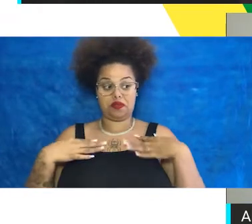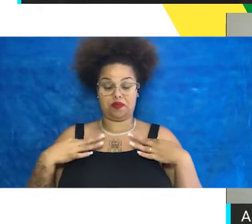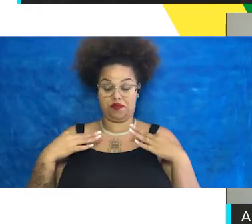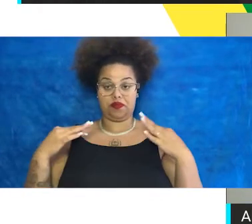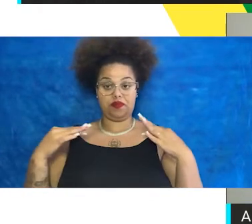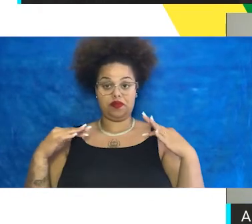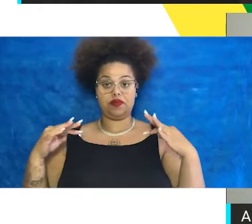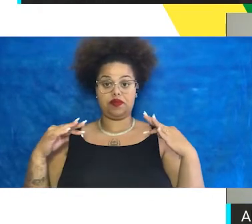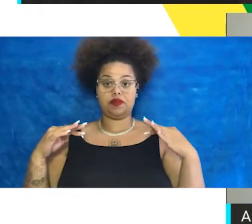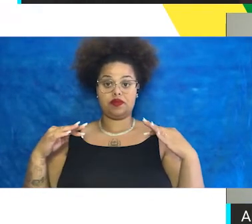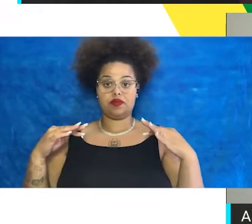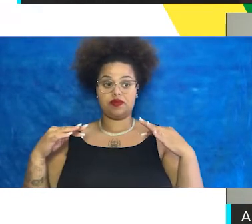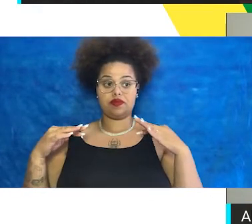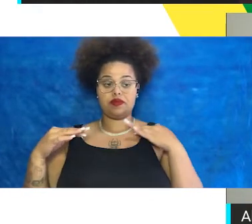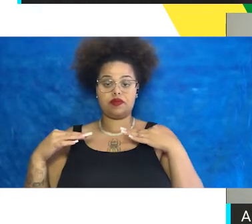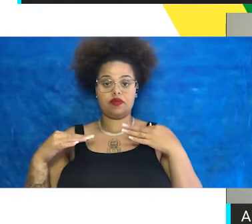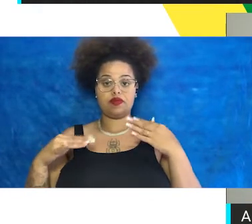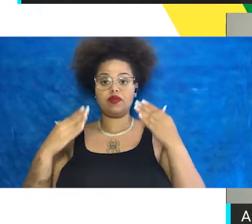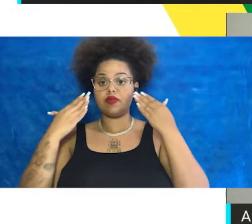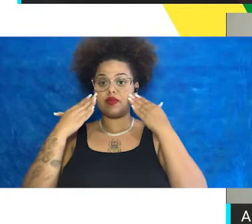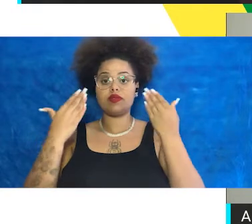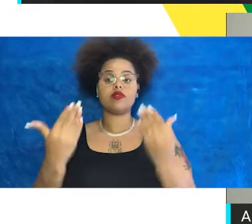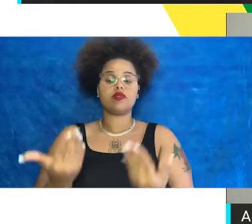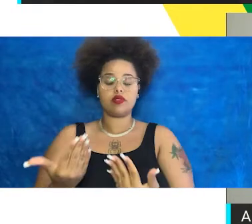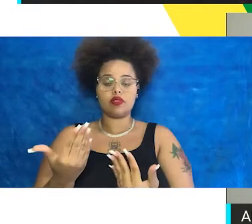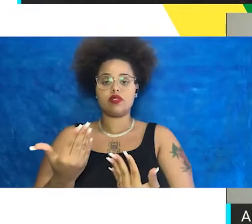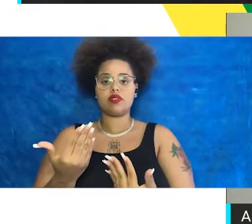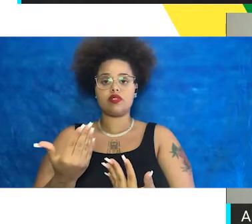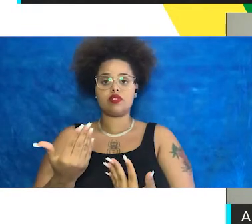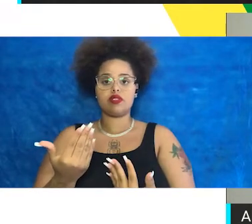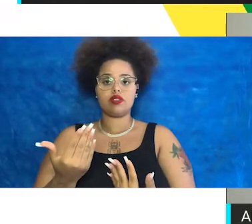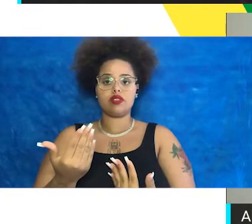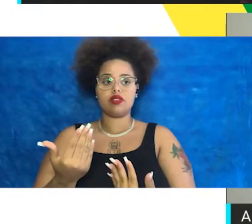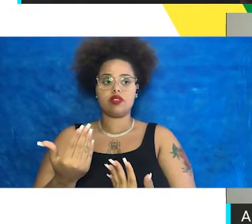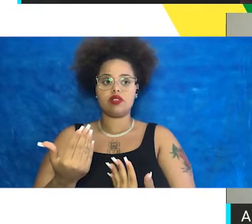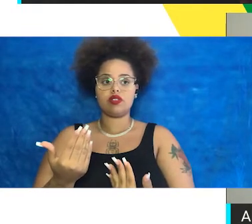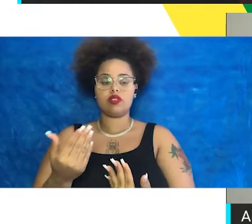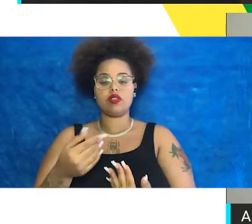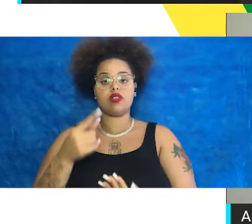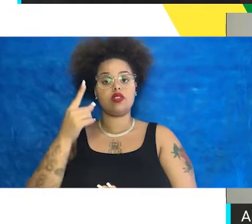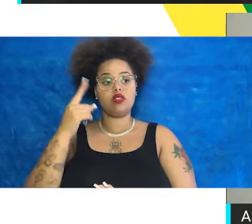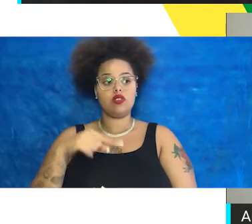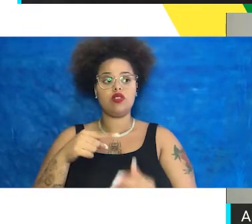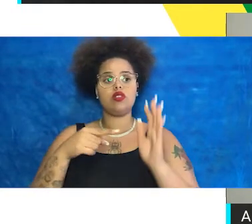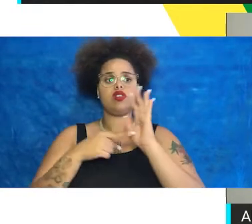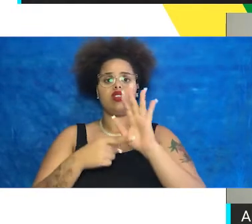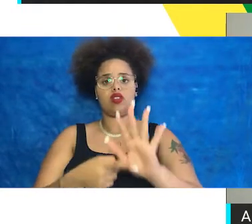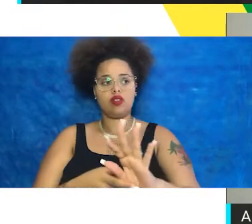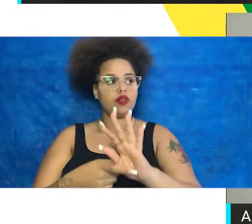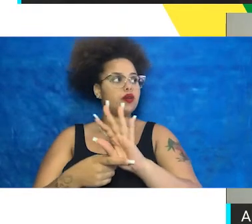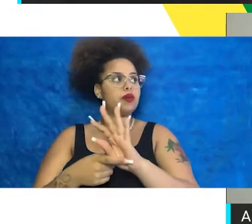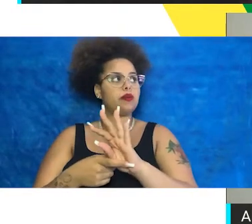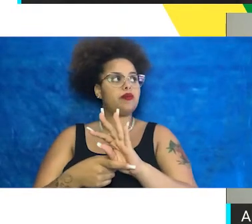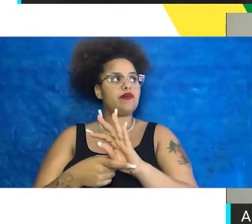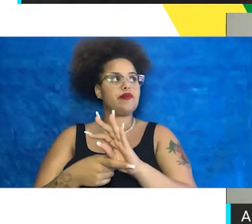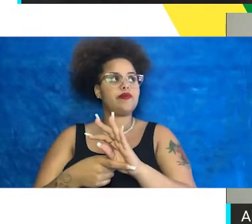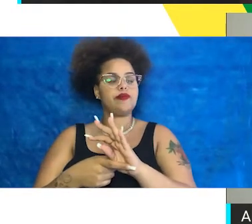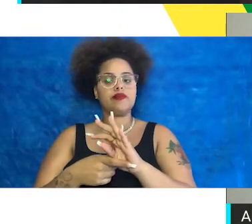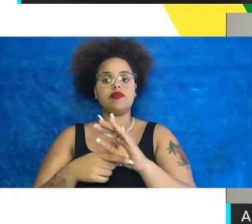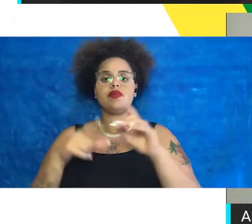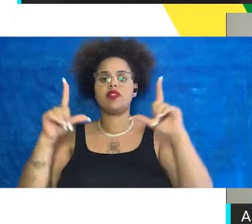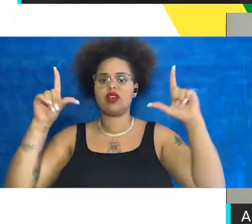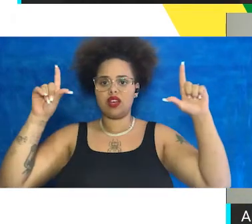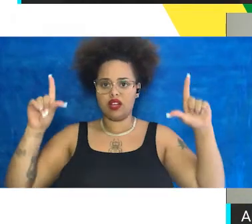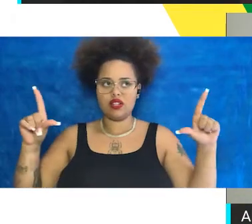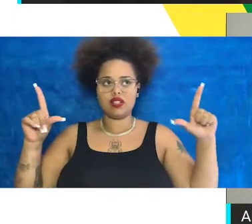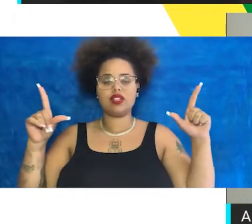dele, né? Como foi apresentado ali, que isso foi para os avatares, foi para o cartaz,